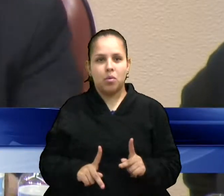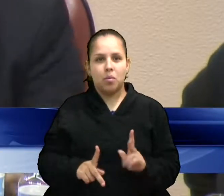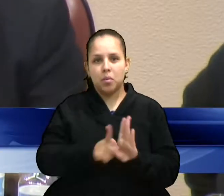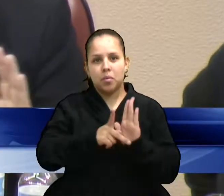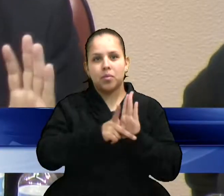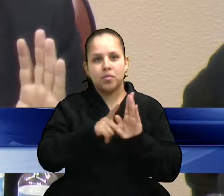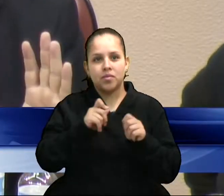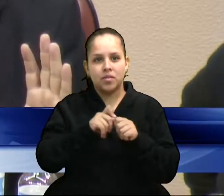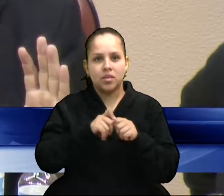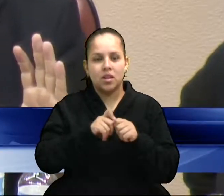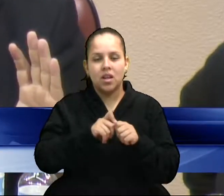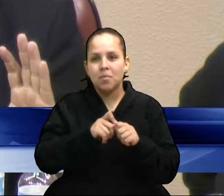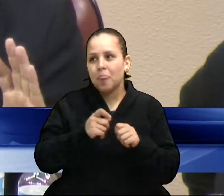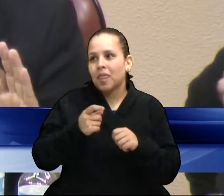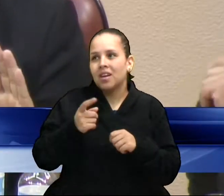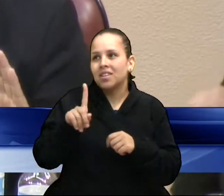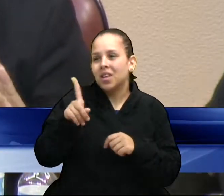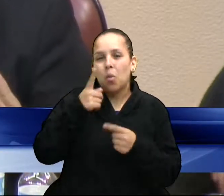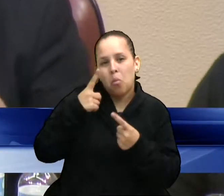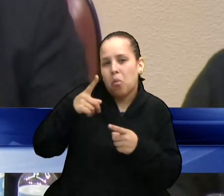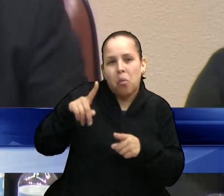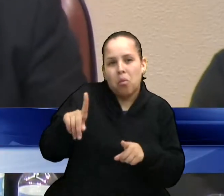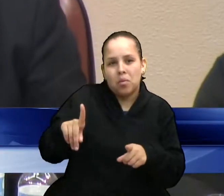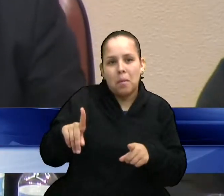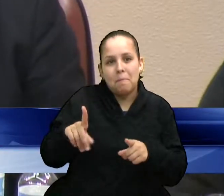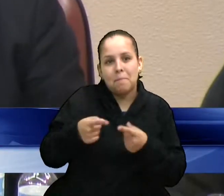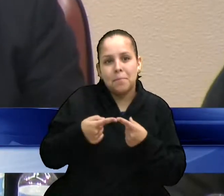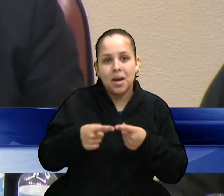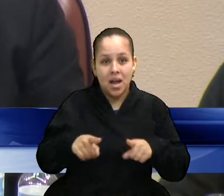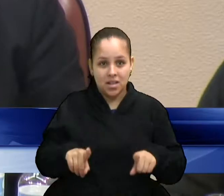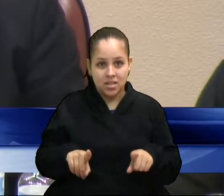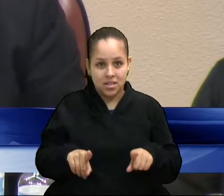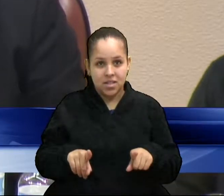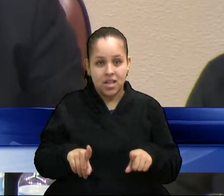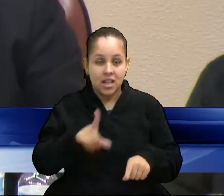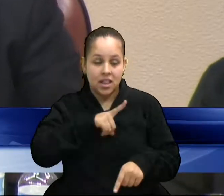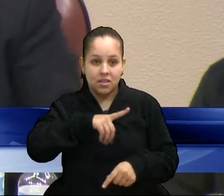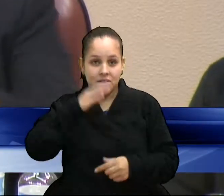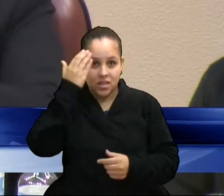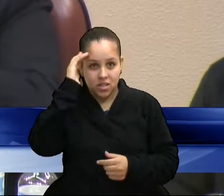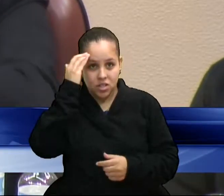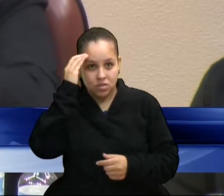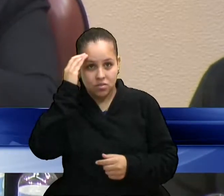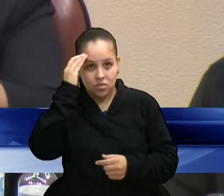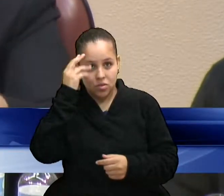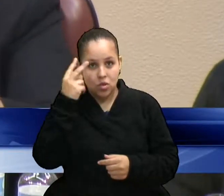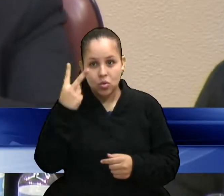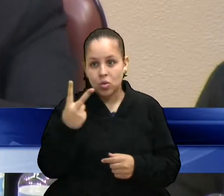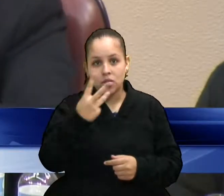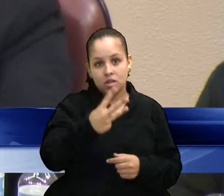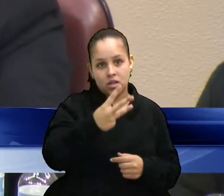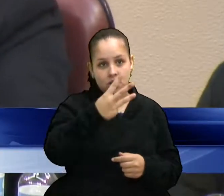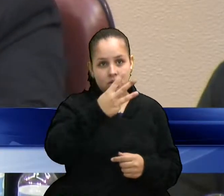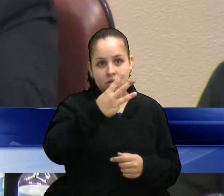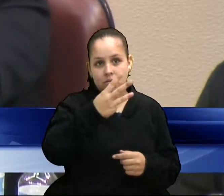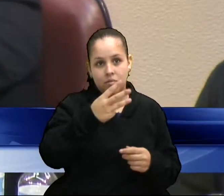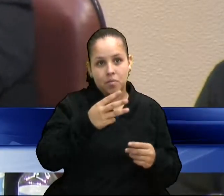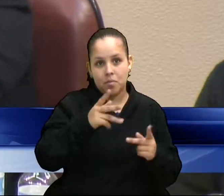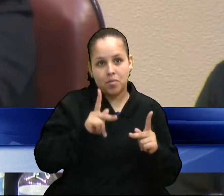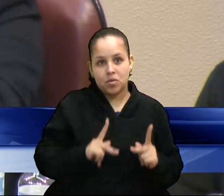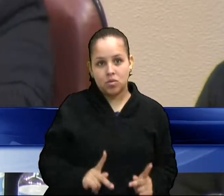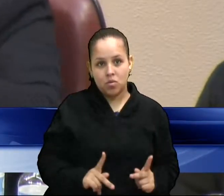Nós não somos nada contra, né? Agora, nós temos um entendimento que se juntar 2, 3 pessoas e montar